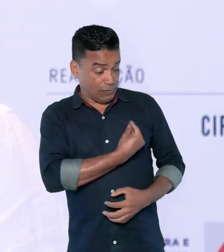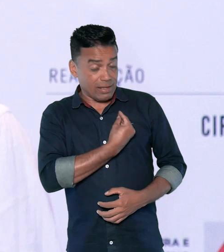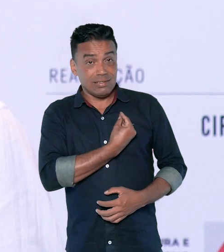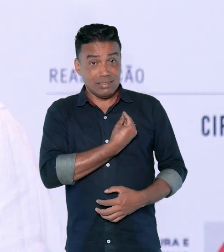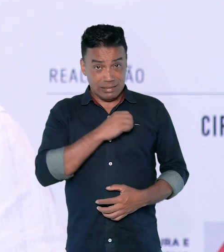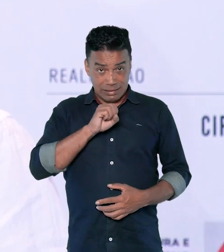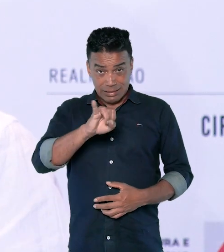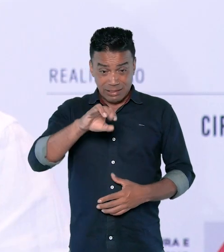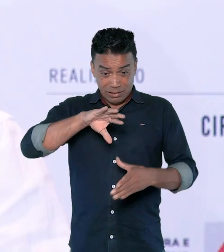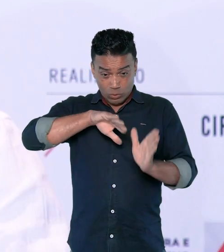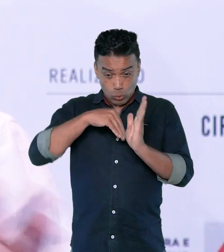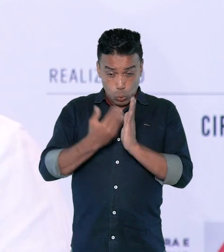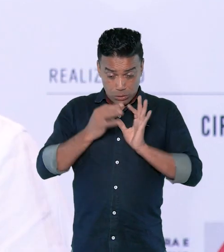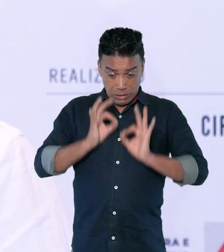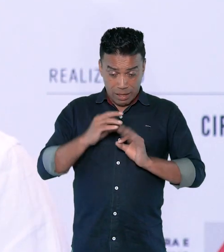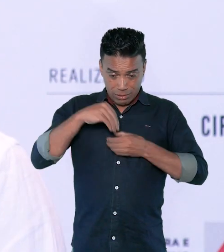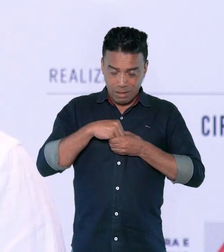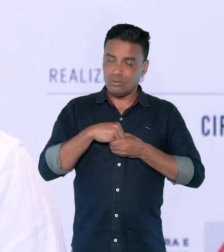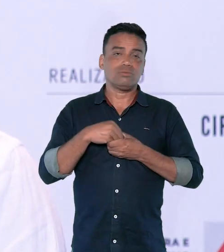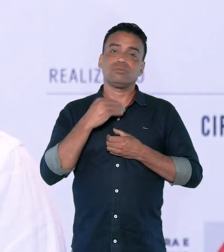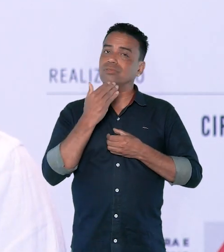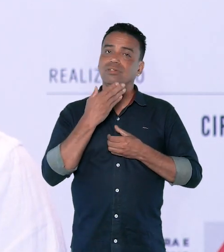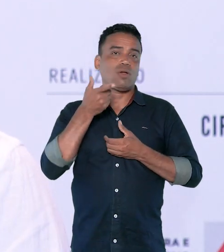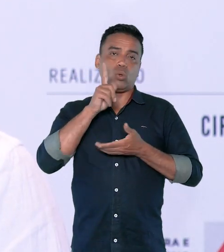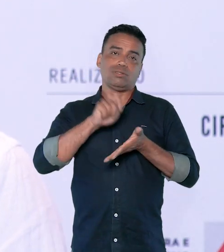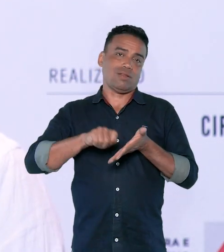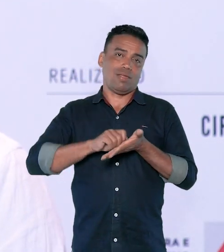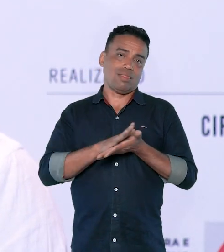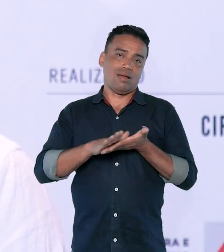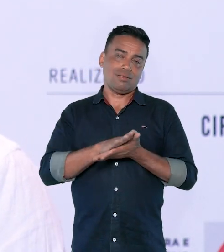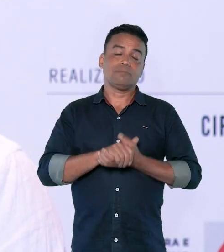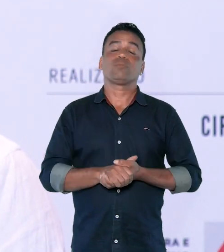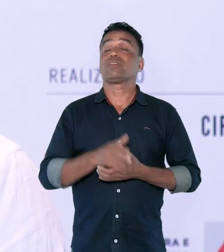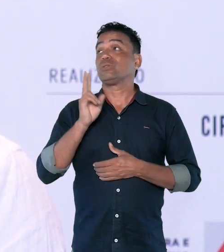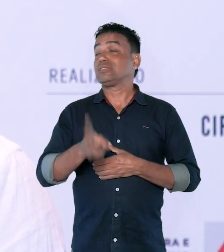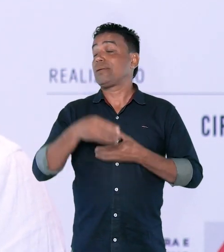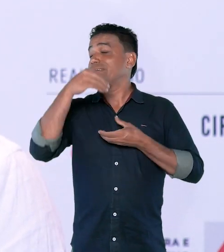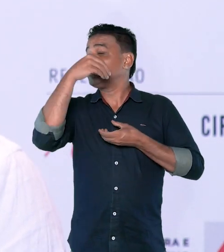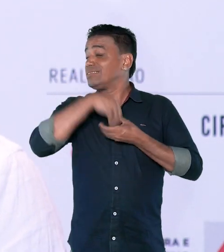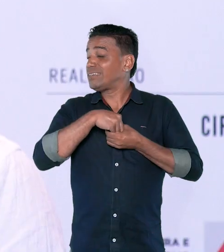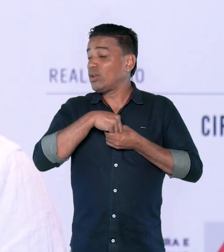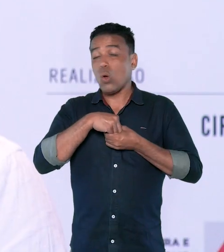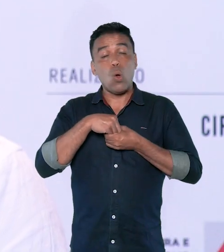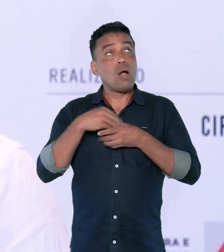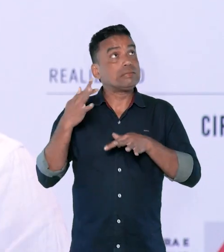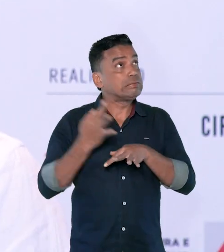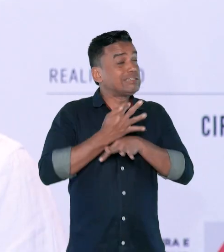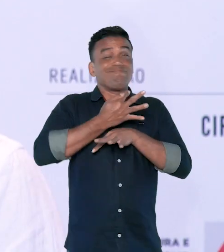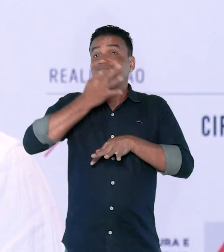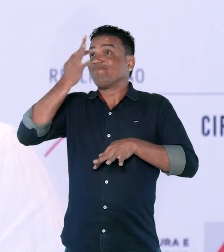com você ali dentro, não adianta que não vai sair nada. E eu sempre tive uma vida interior muito